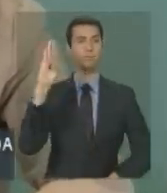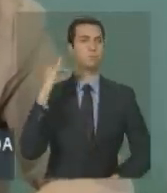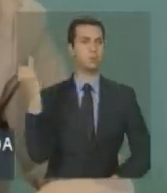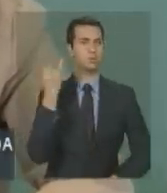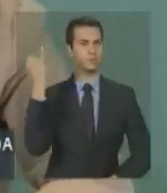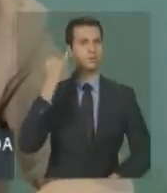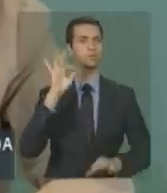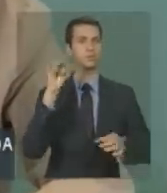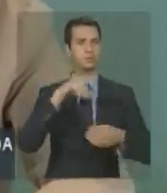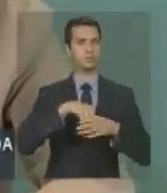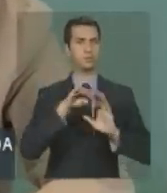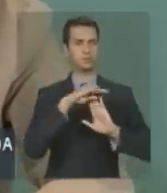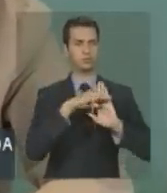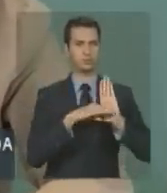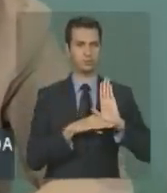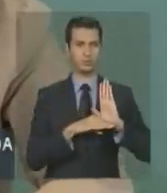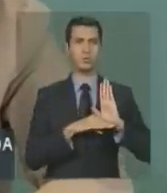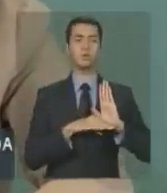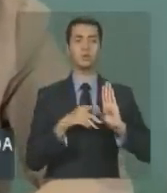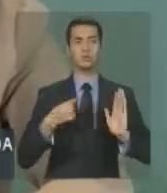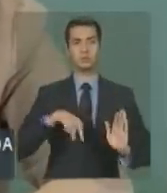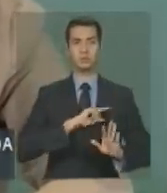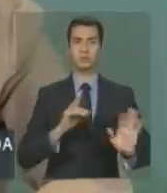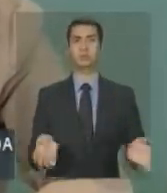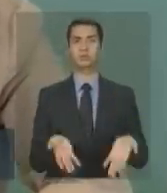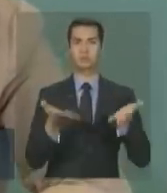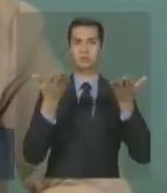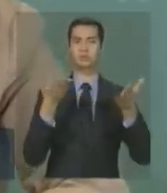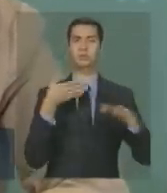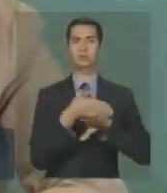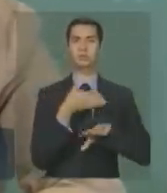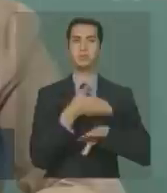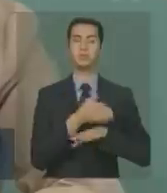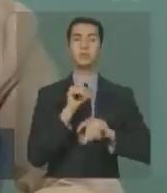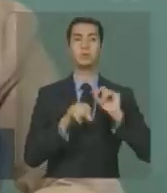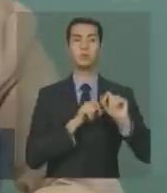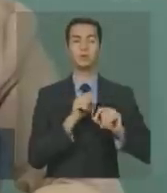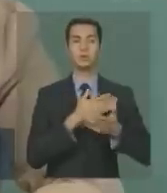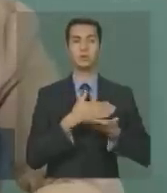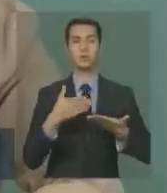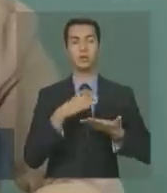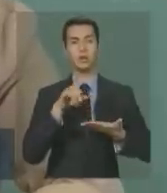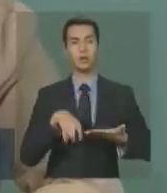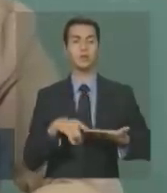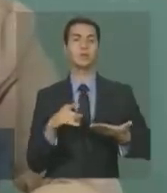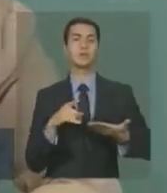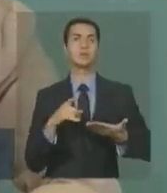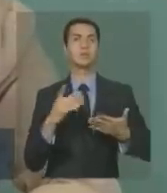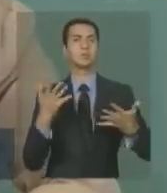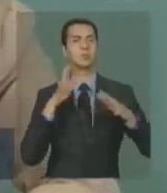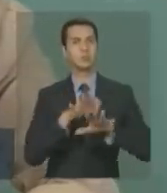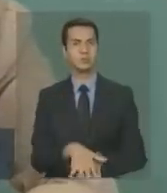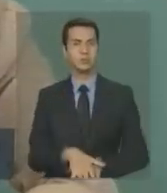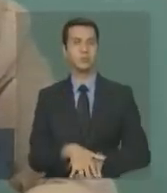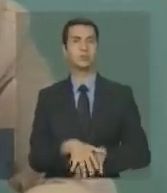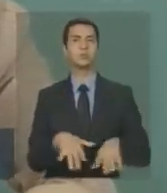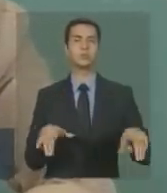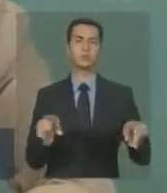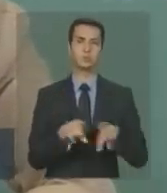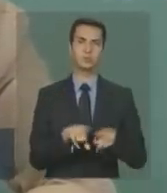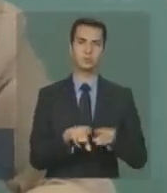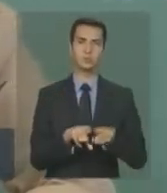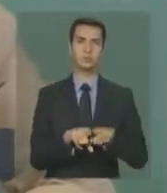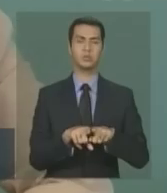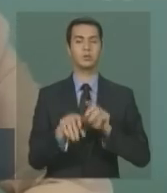Está incentivando este acesso a partir de iniciativas de inclusão iniciativas